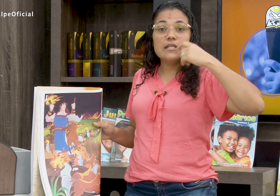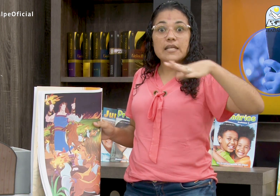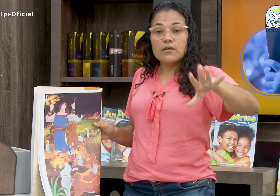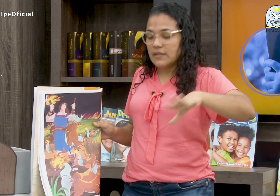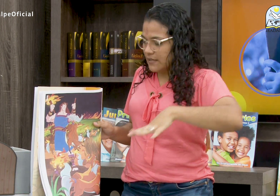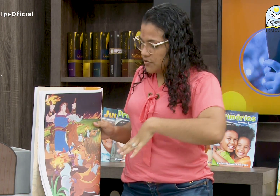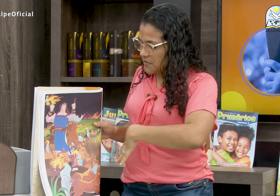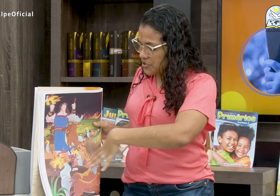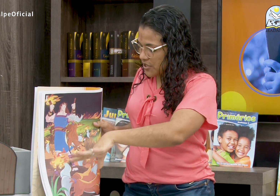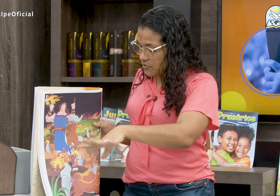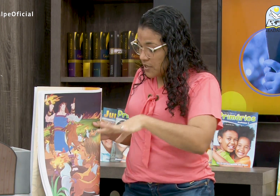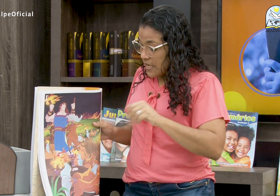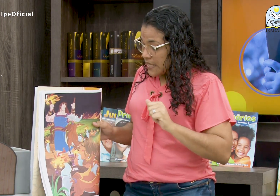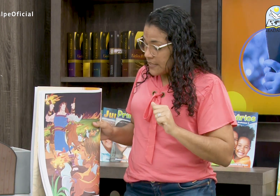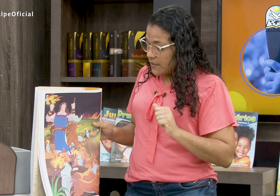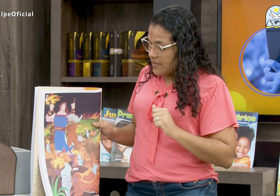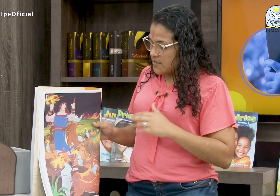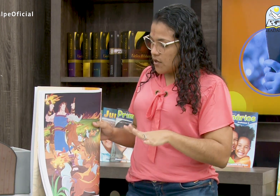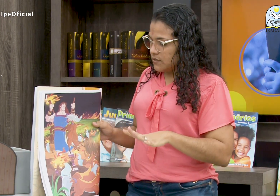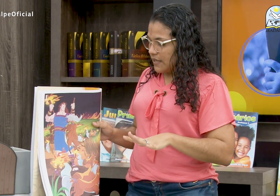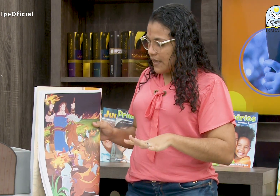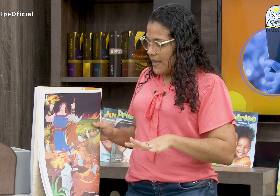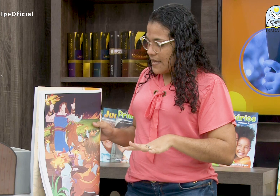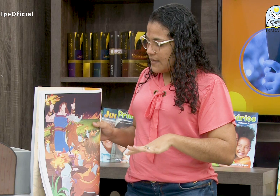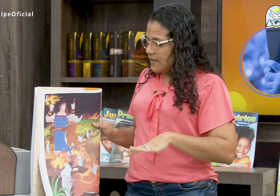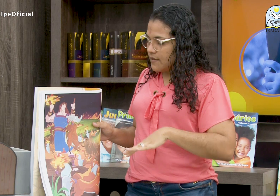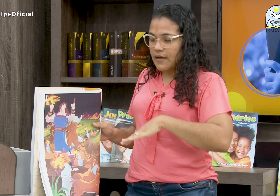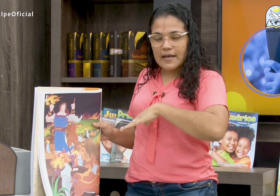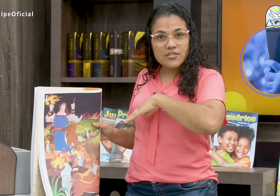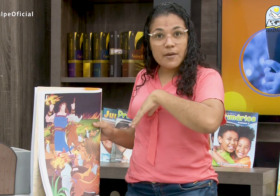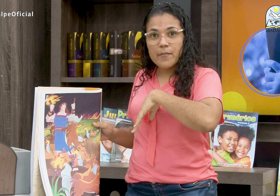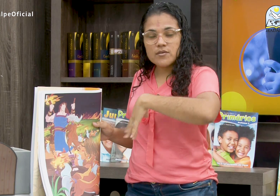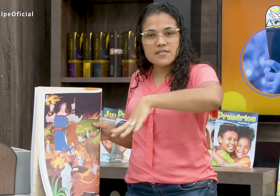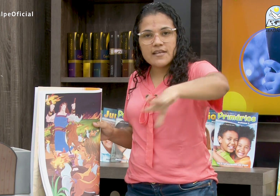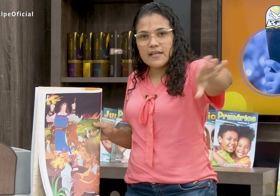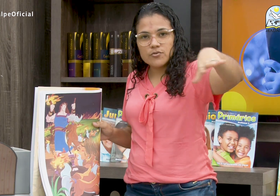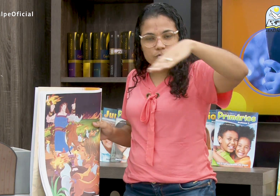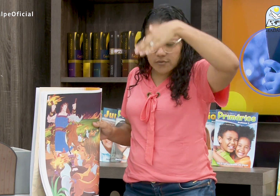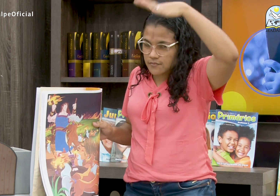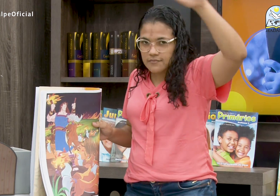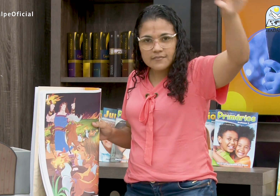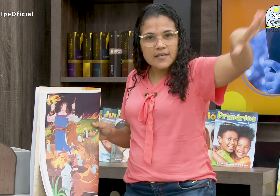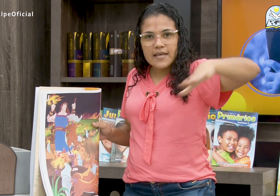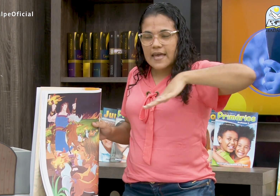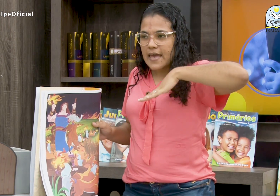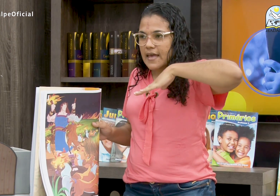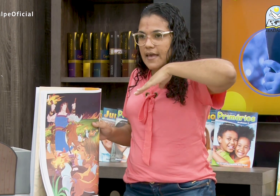de trigo lá dos filisteus. Então ele solta lá e as raposas saem tudo